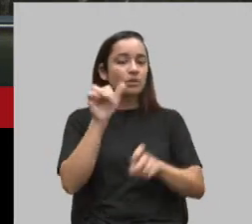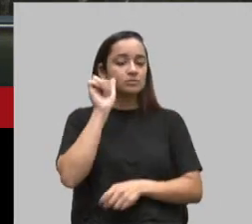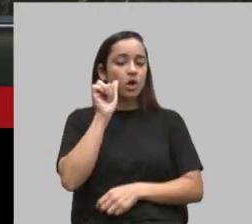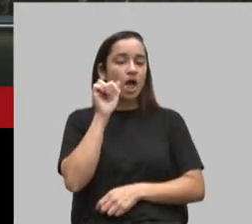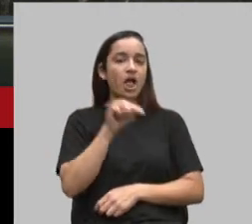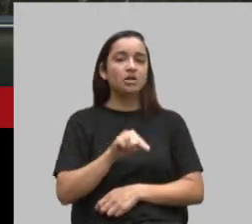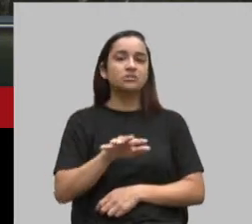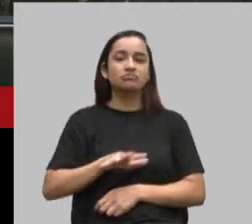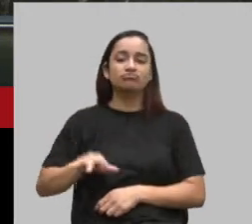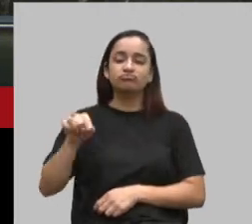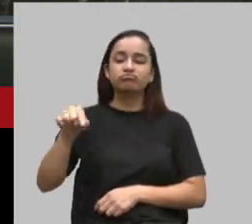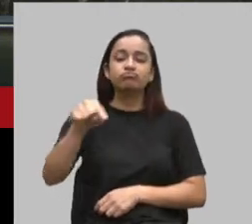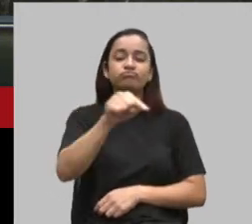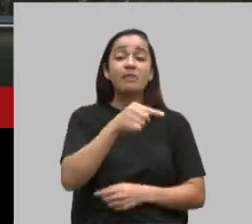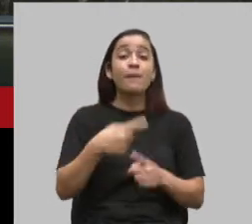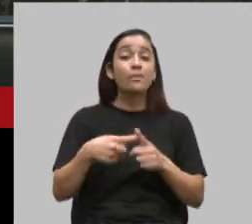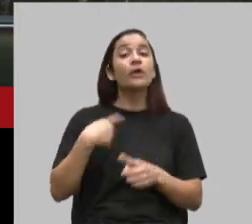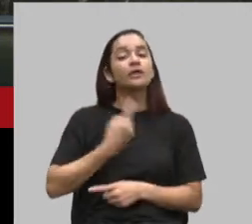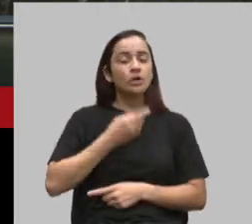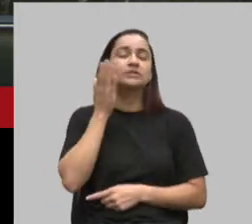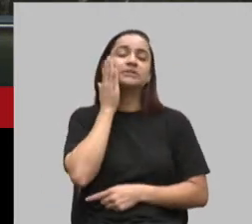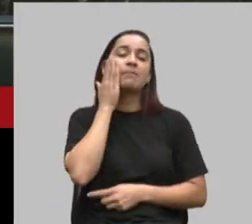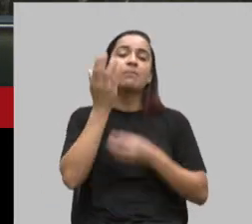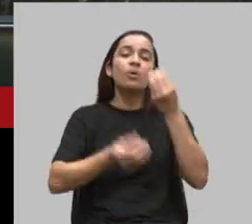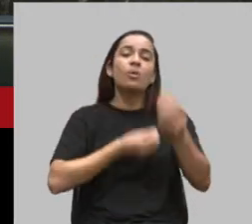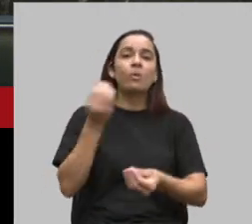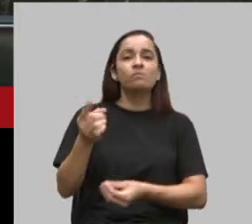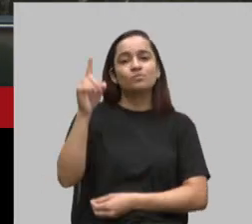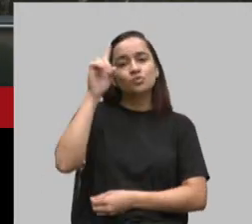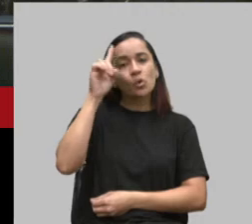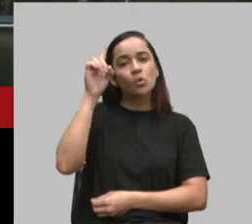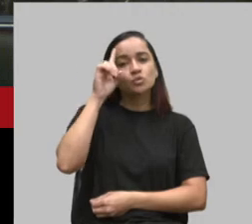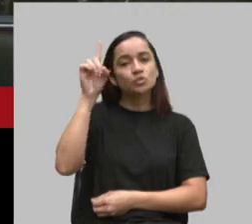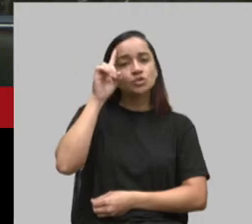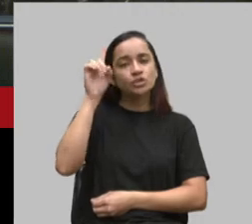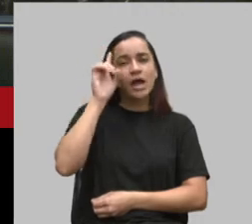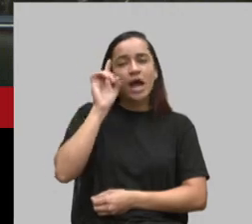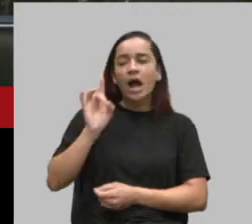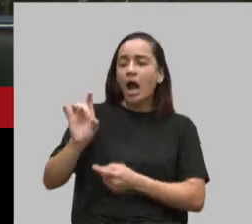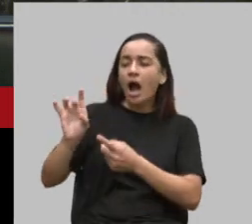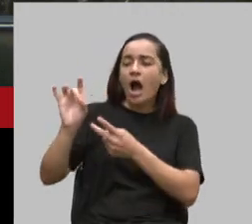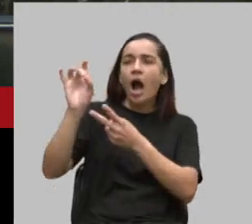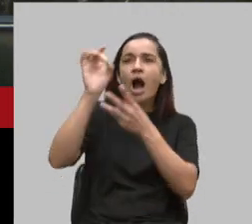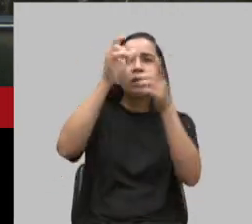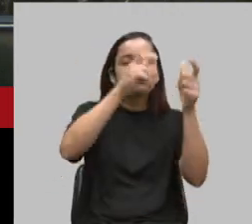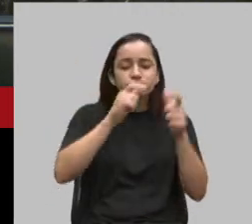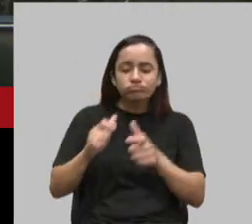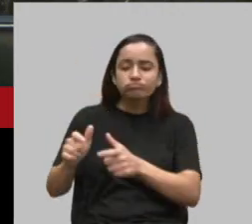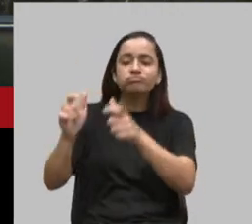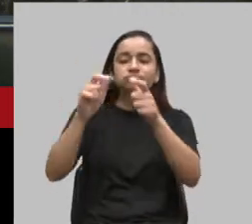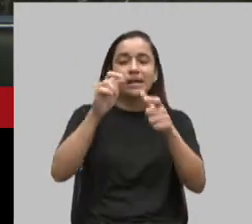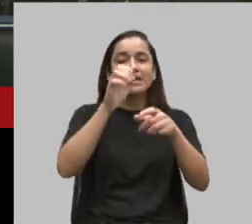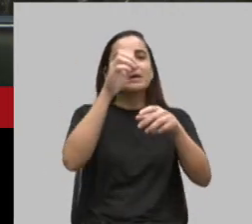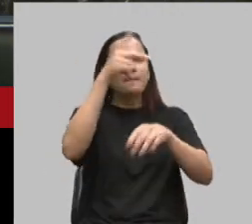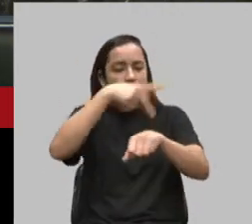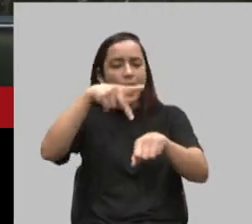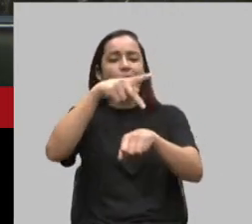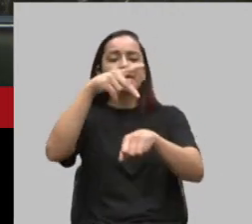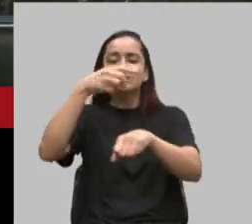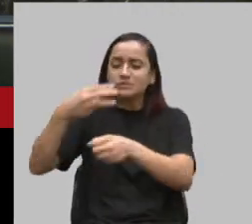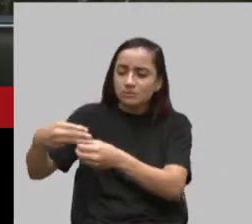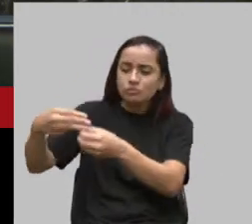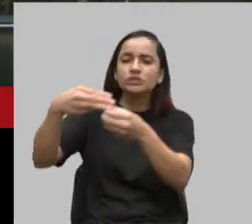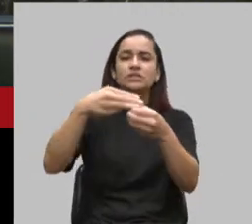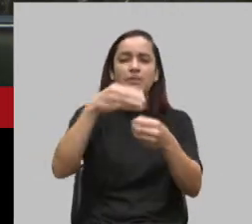sabemos o dia a dia do de cada canto desse estado desse país desse município e quando a gente aprender a